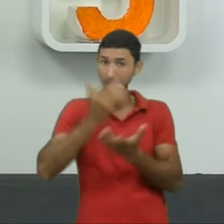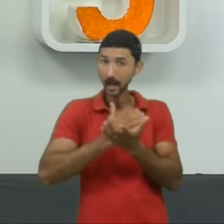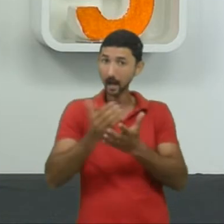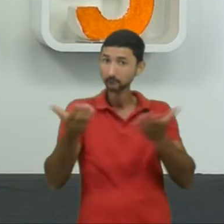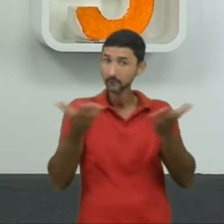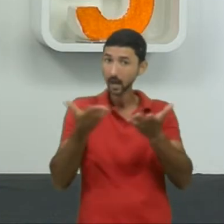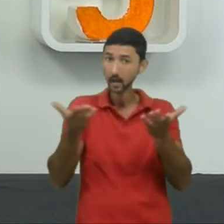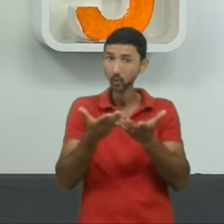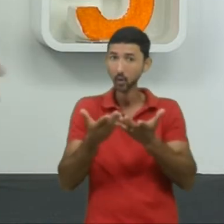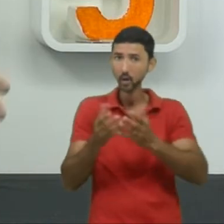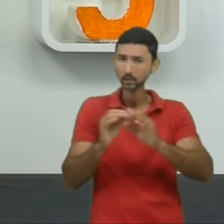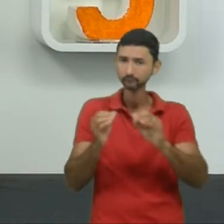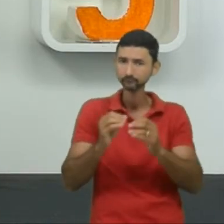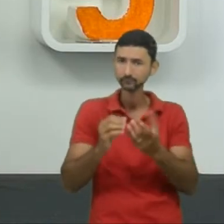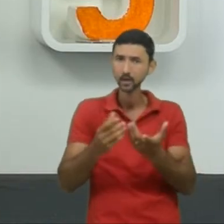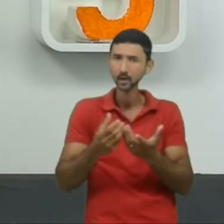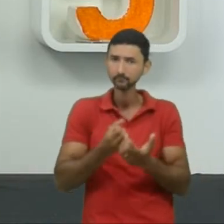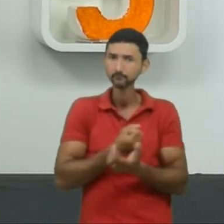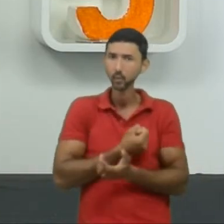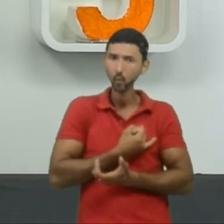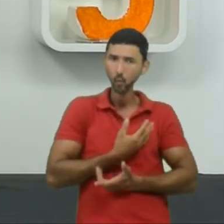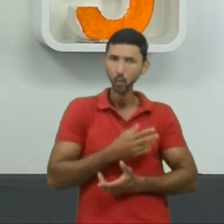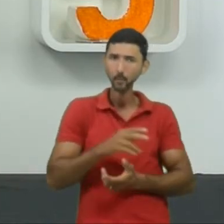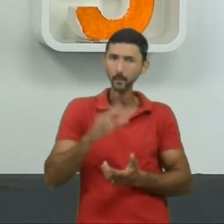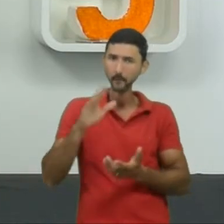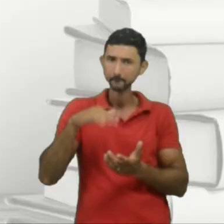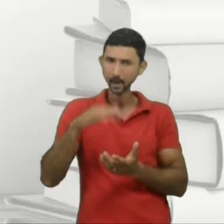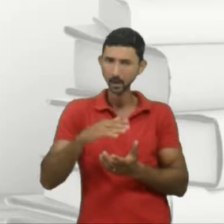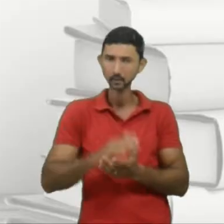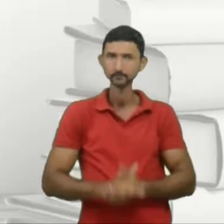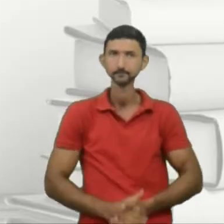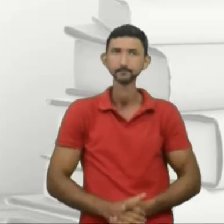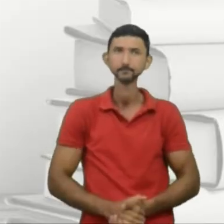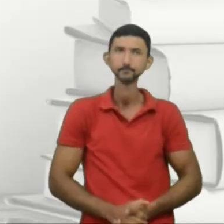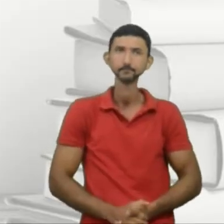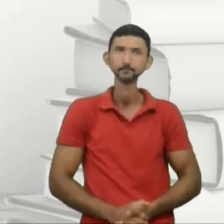momento com valores pequenos. Voltando para a tela.